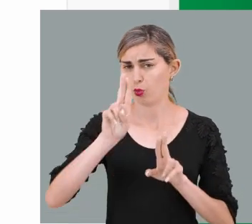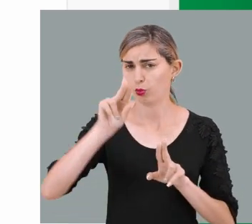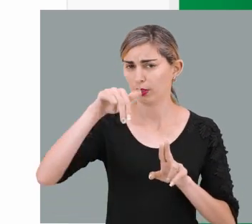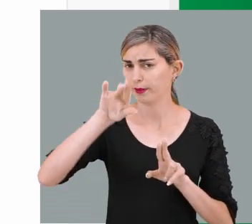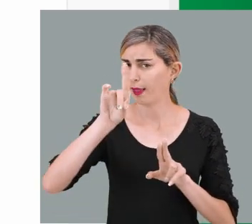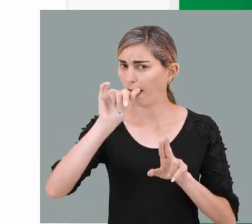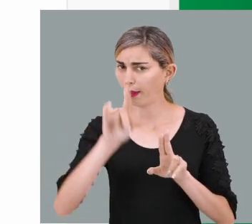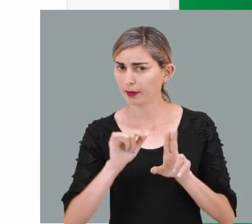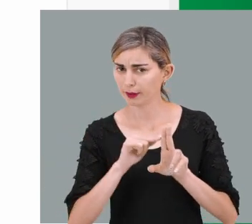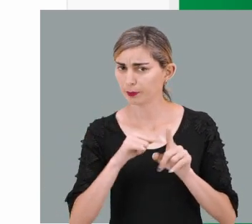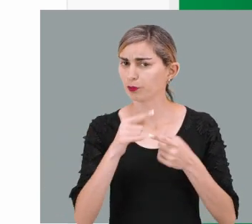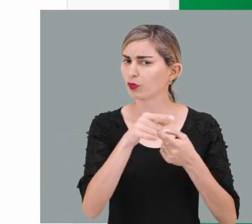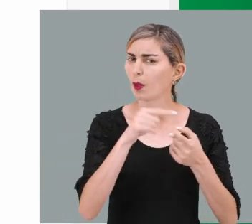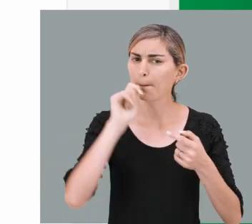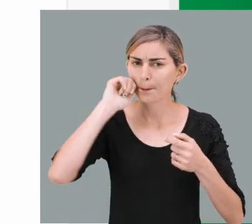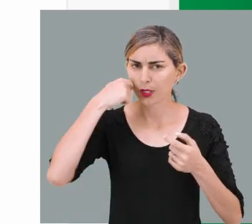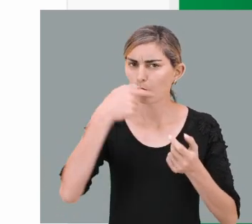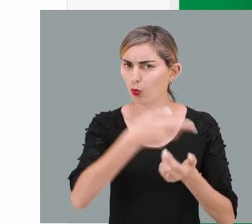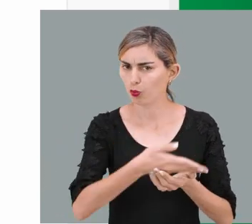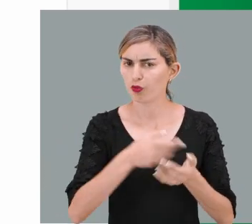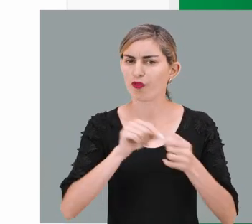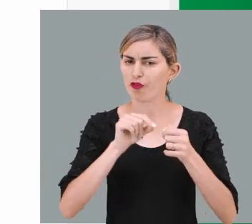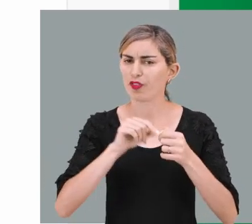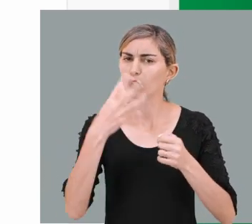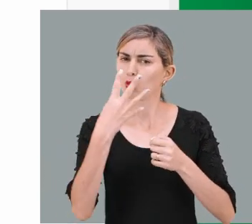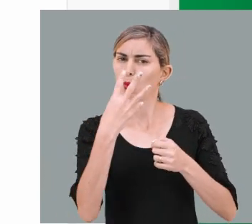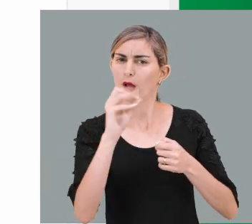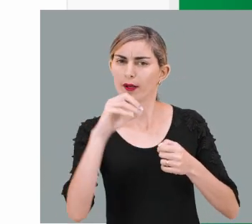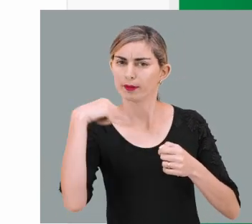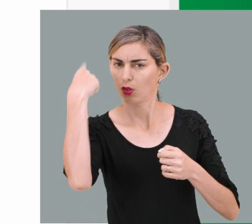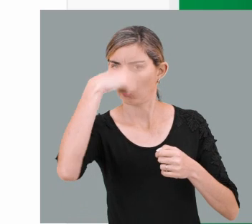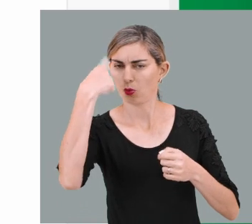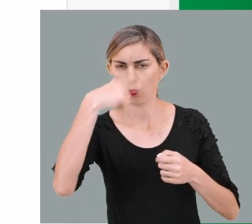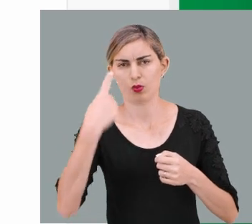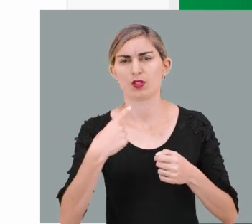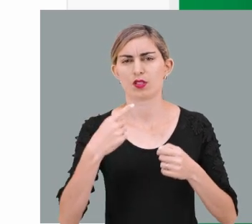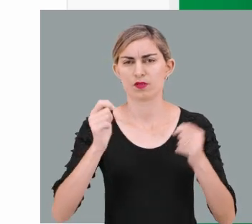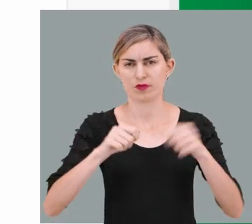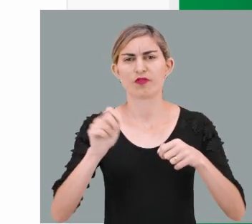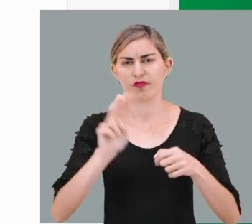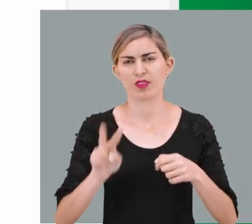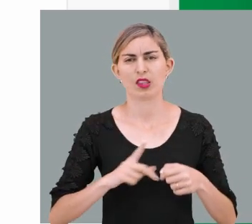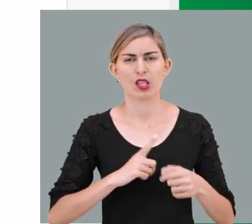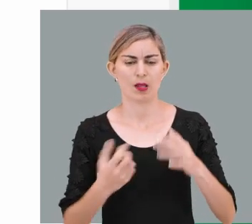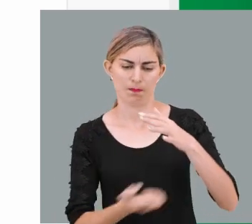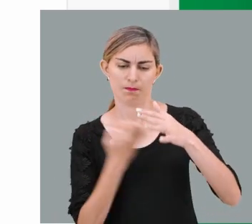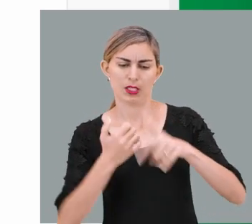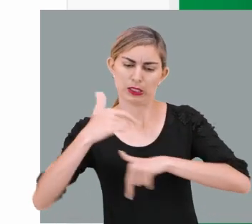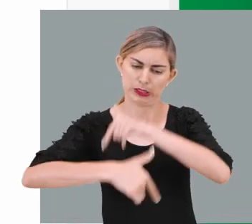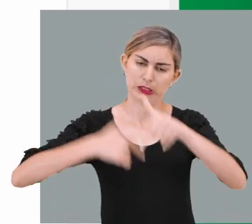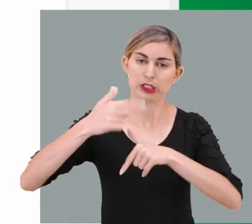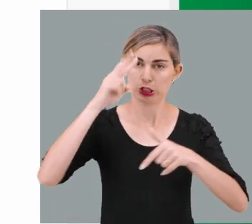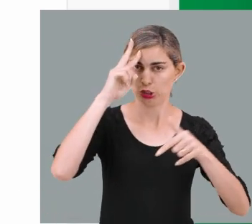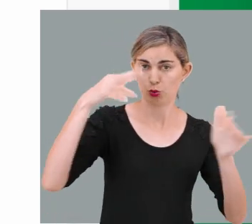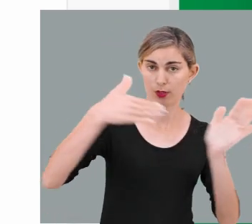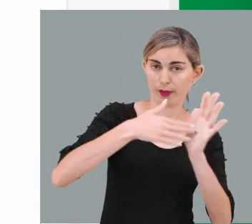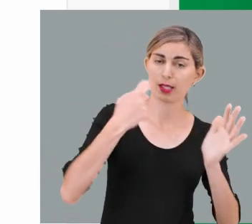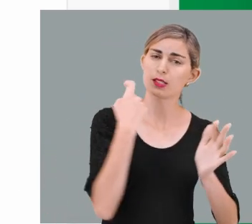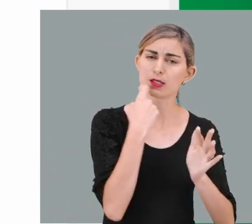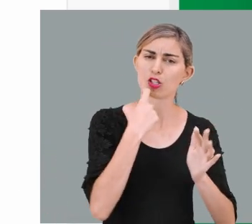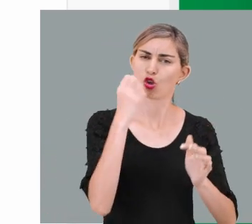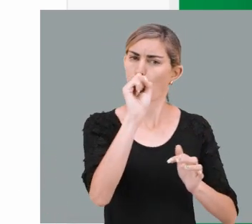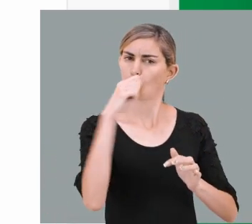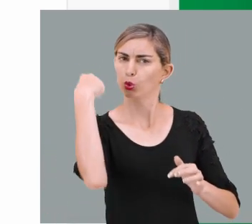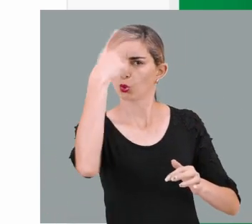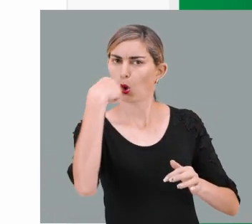por semana vai ser feita em 40 horas, uma vez que a gente tem a empresa trabalhando de segunda a